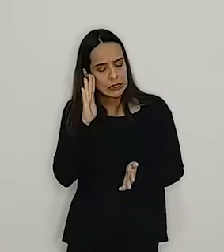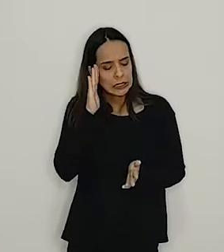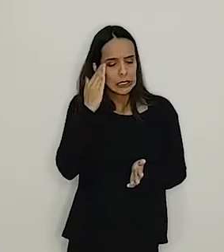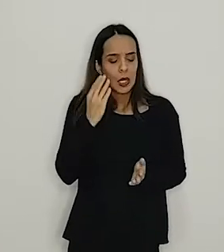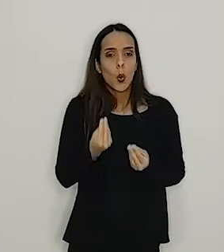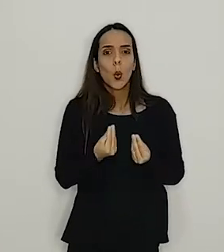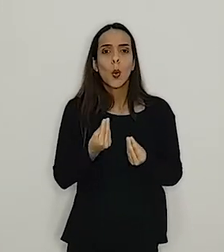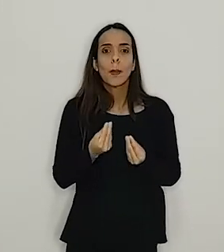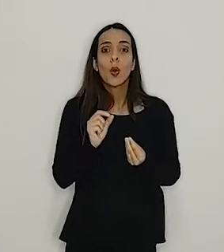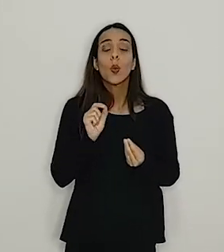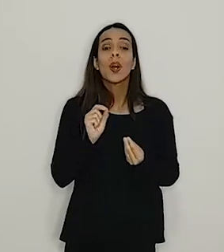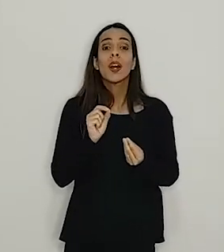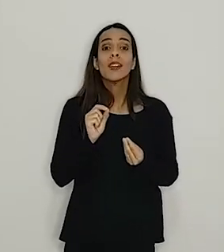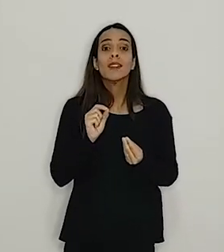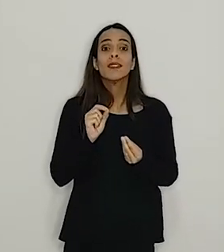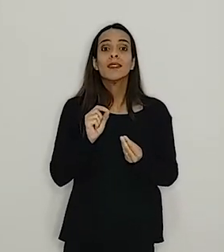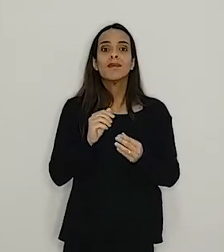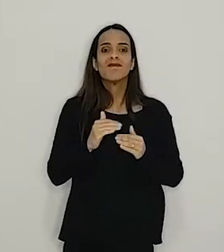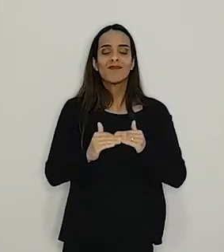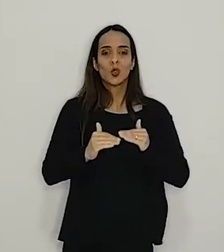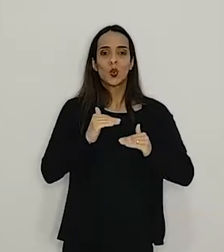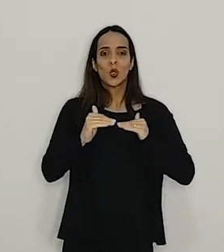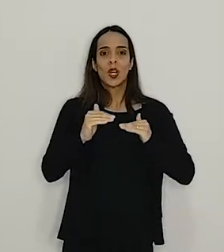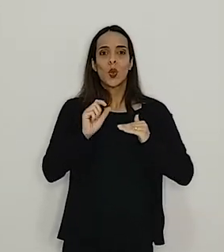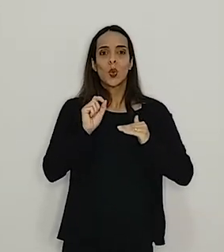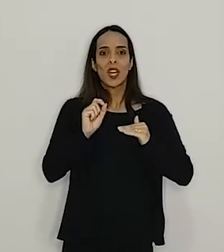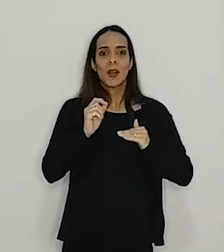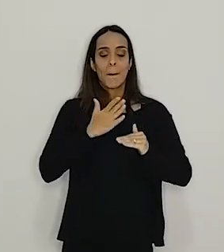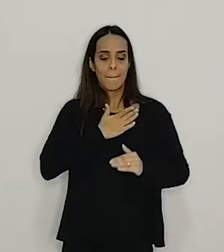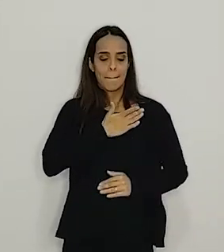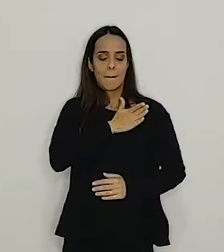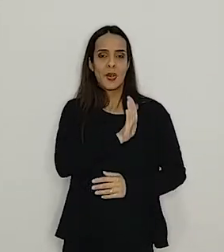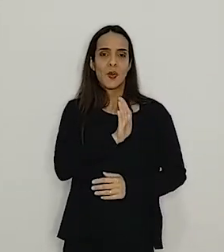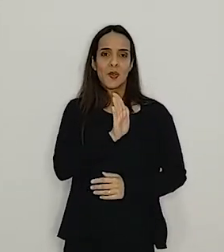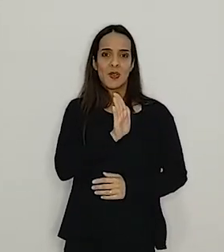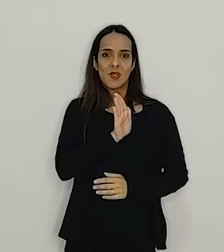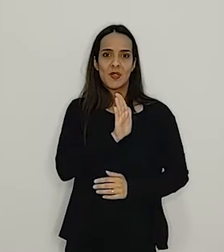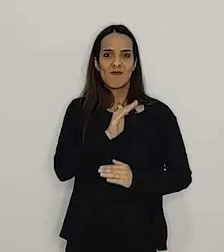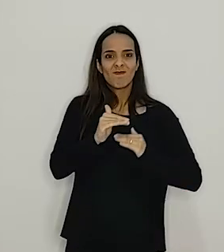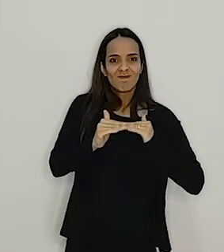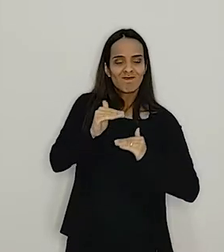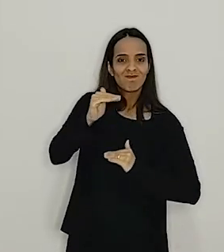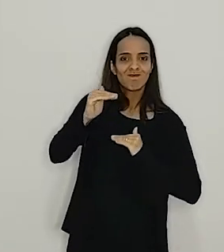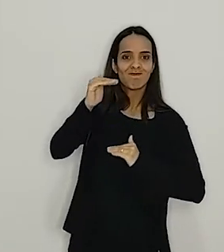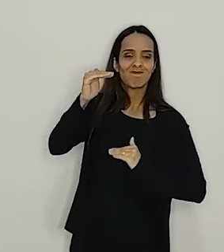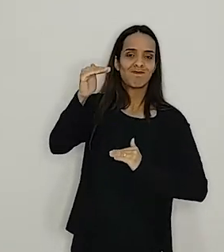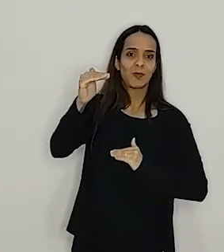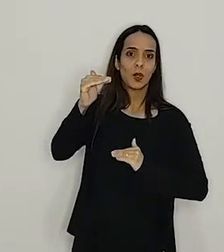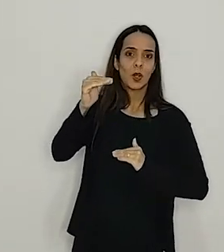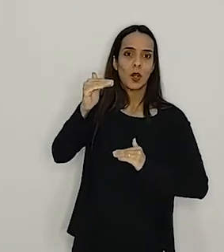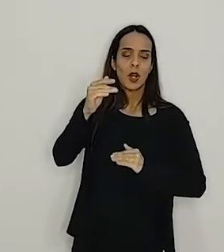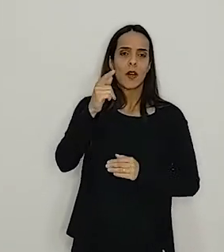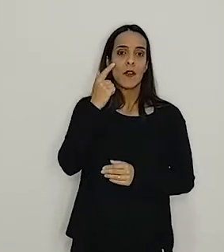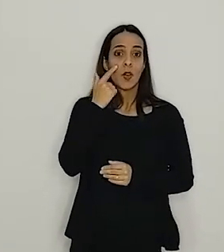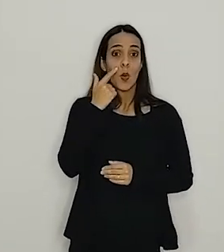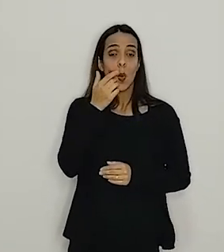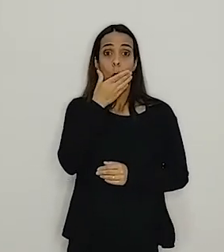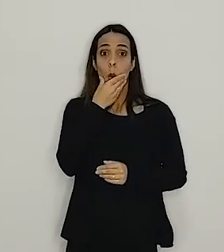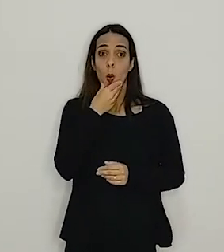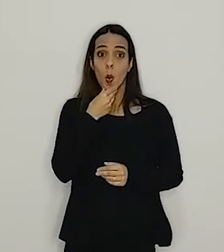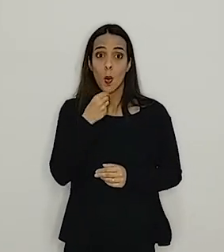pilares estruturais para esse suicídio o racismo estrutural. E aí você vê